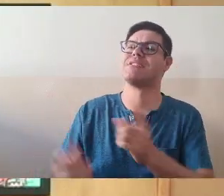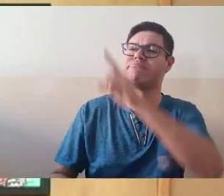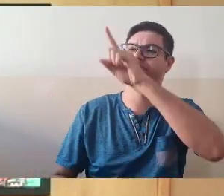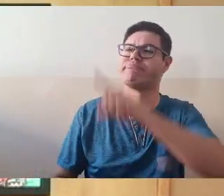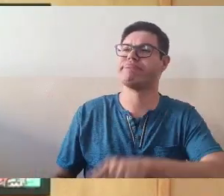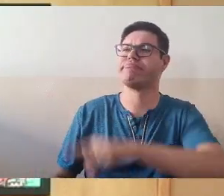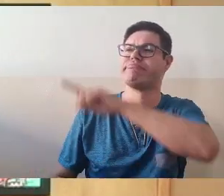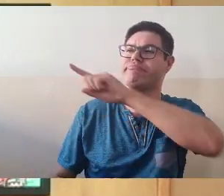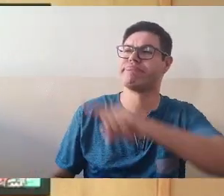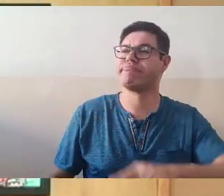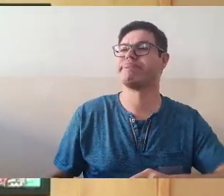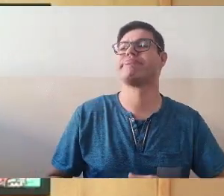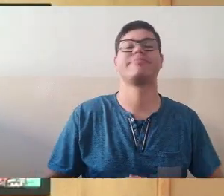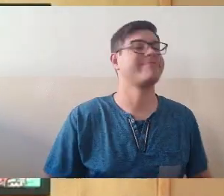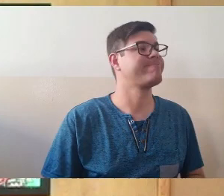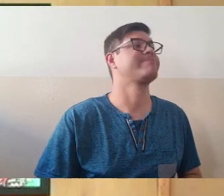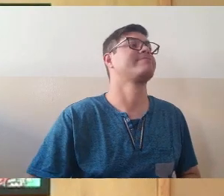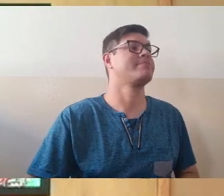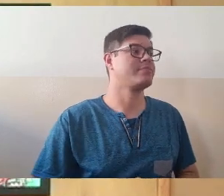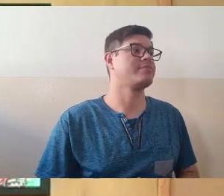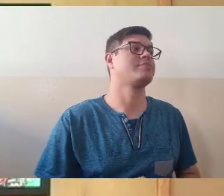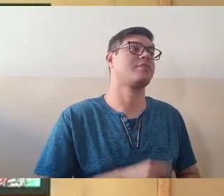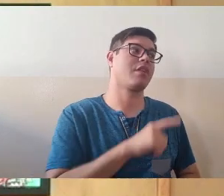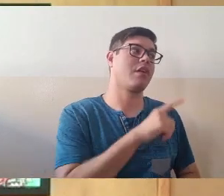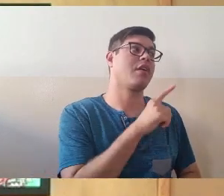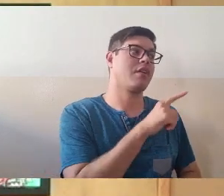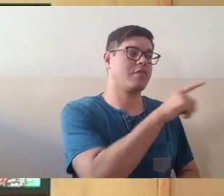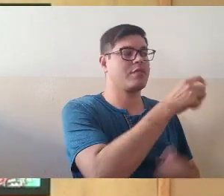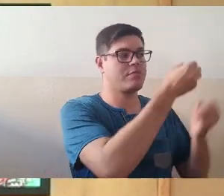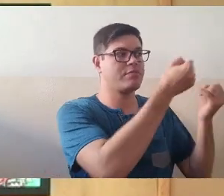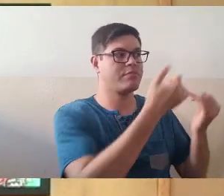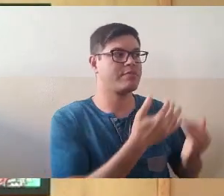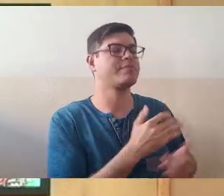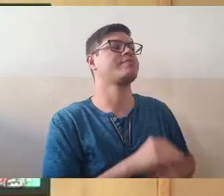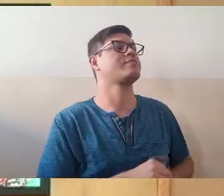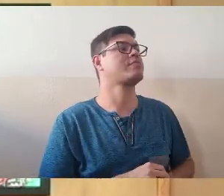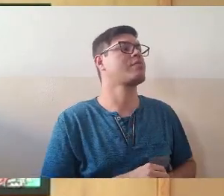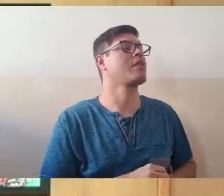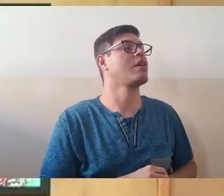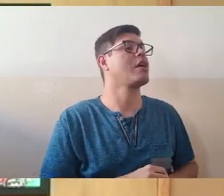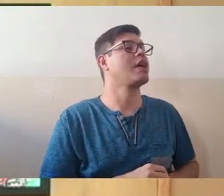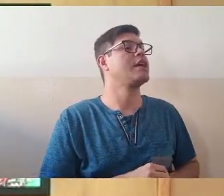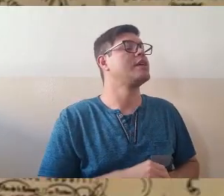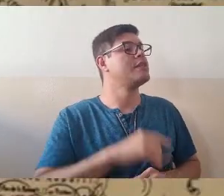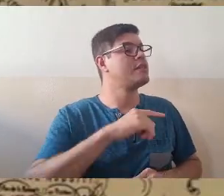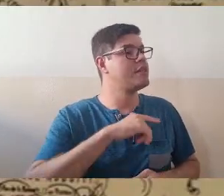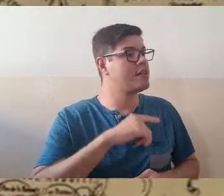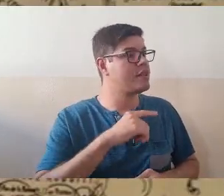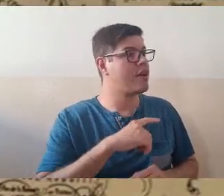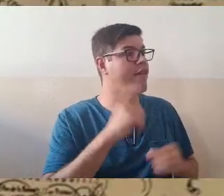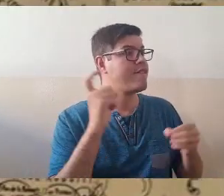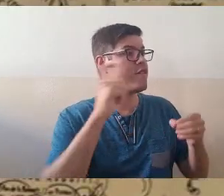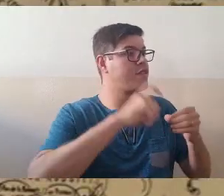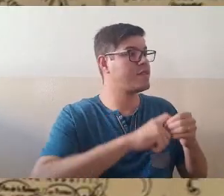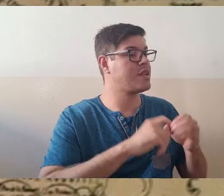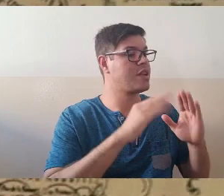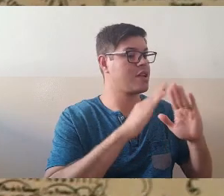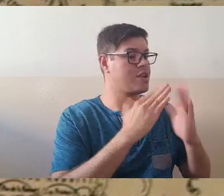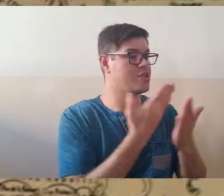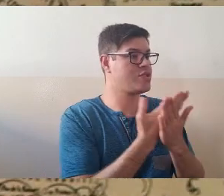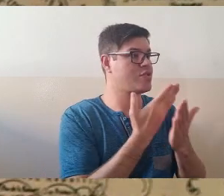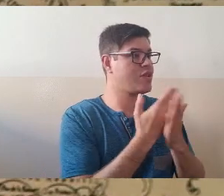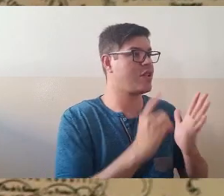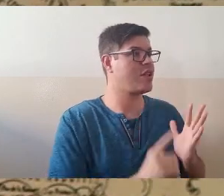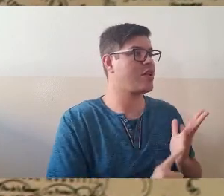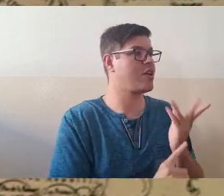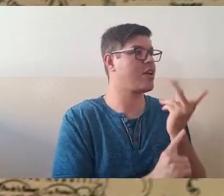Né? Uma dessas, se você me permitir, uma dessas principais ações foi a volta da Escola de Artes e Ofícios, que